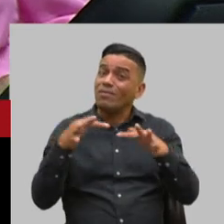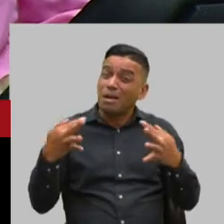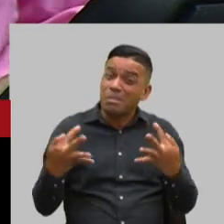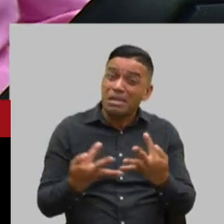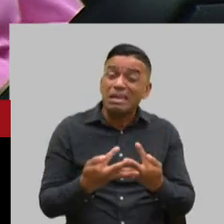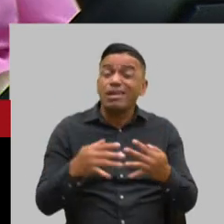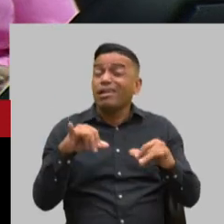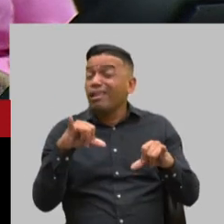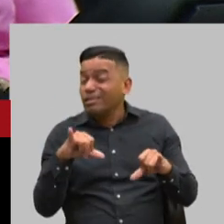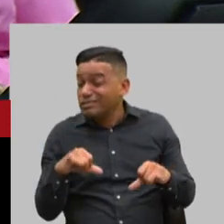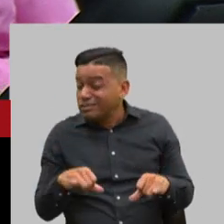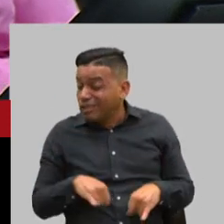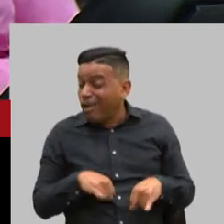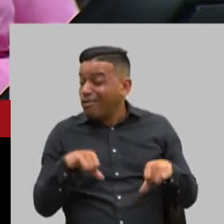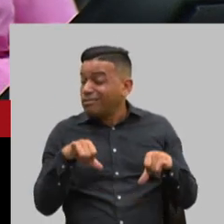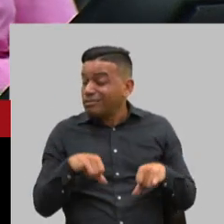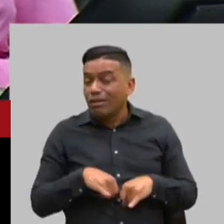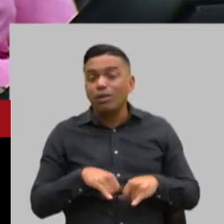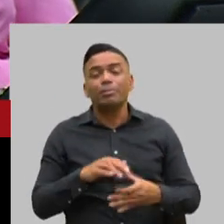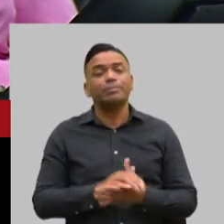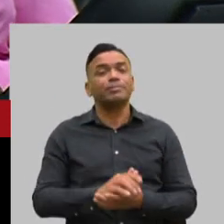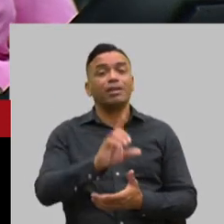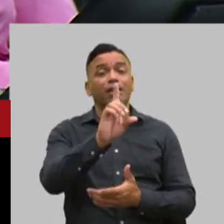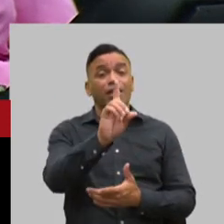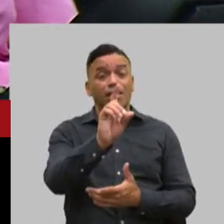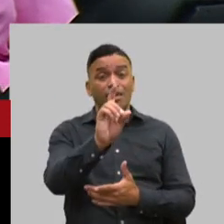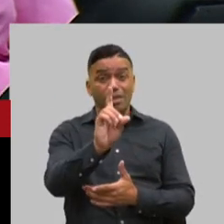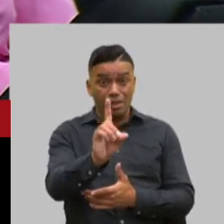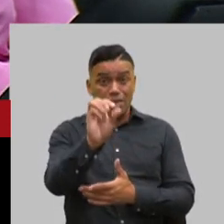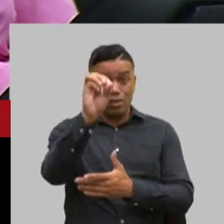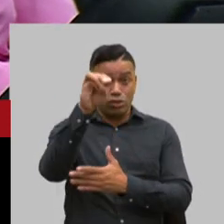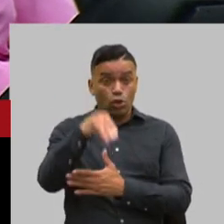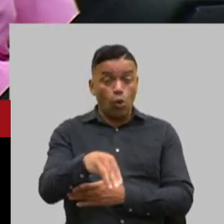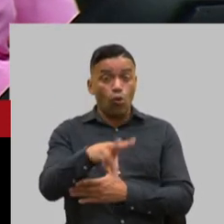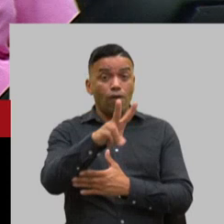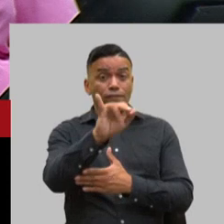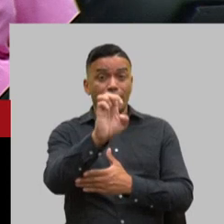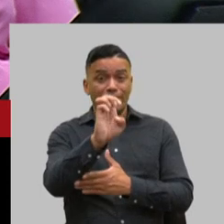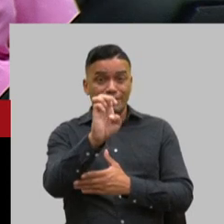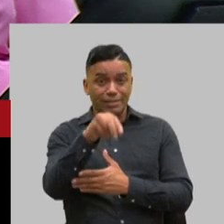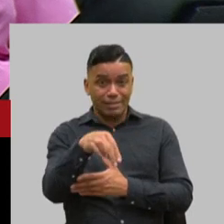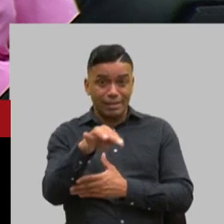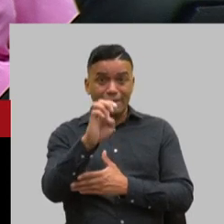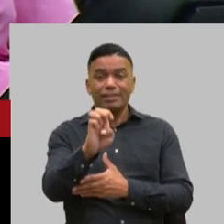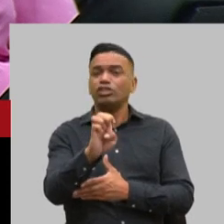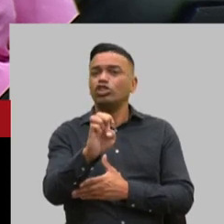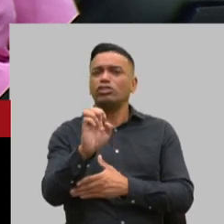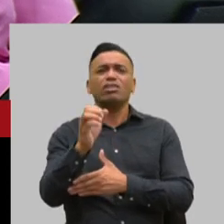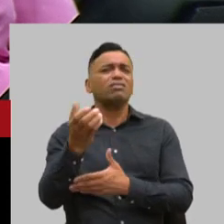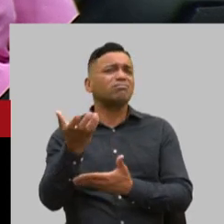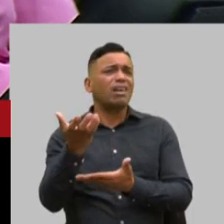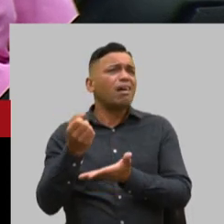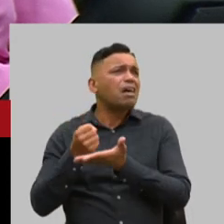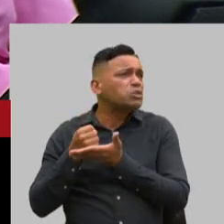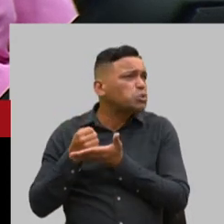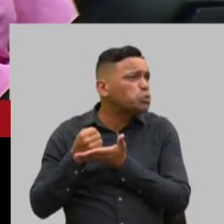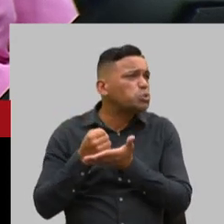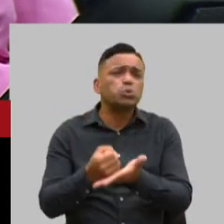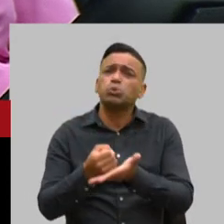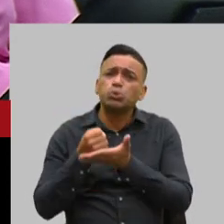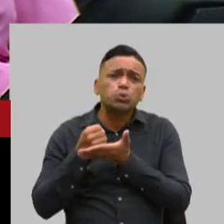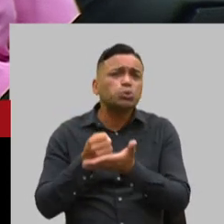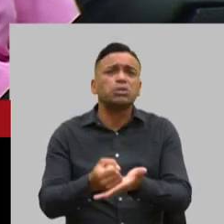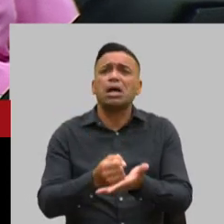sofridos, Dom Vicente tem uma rara capacidade de ajudar cada pessoa a transformar a